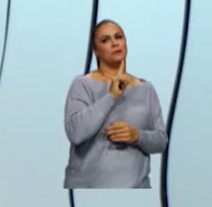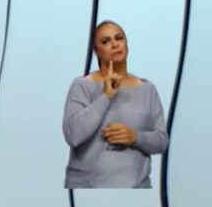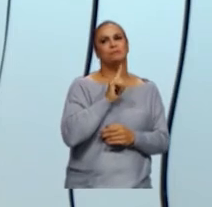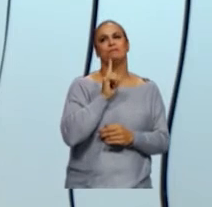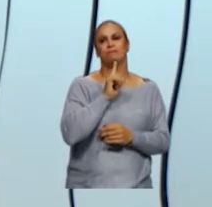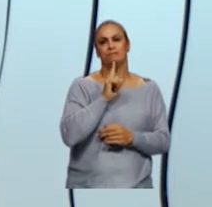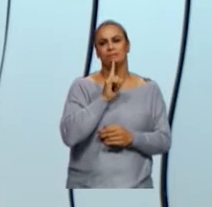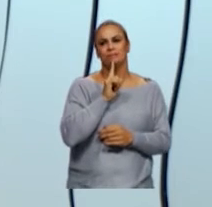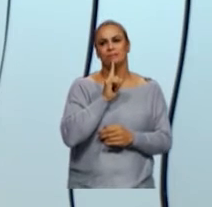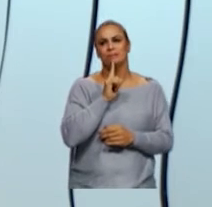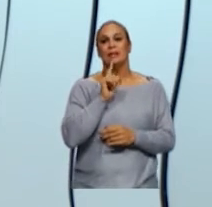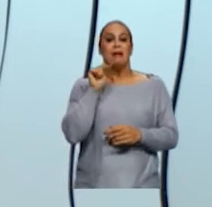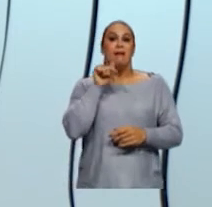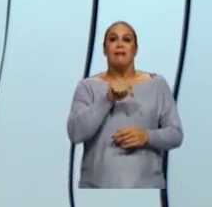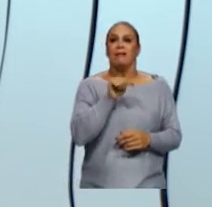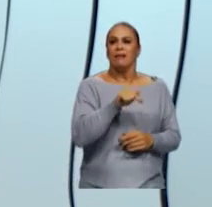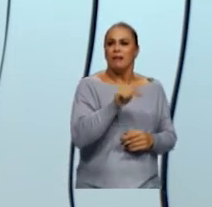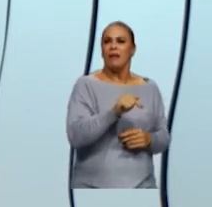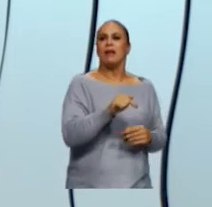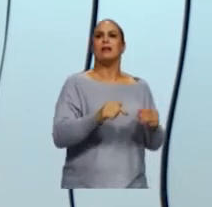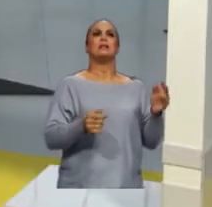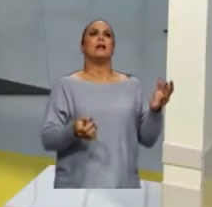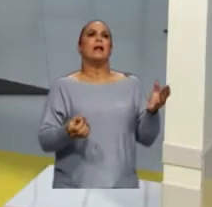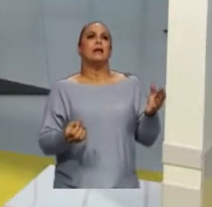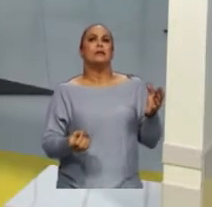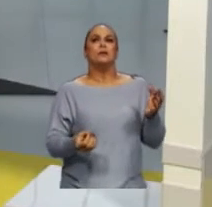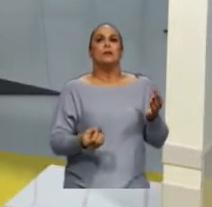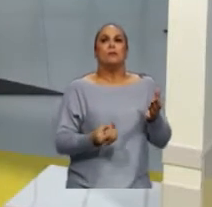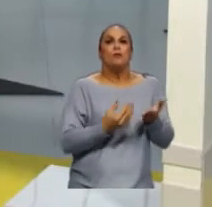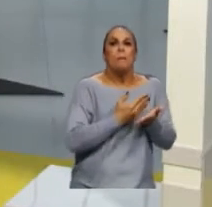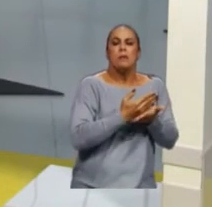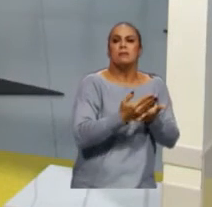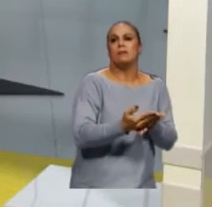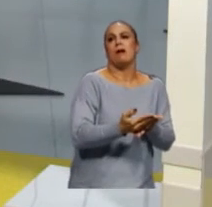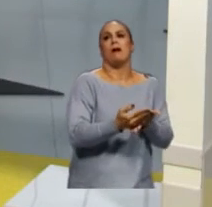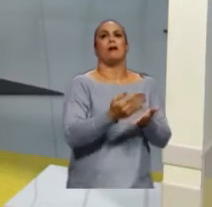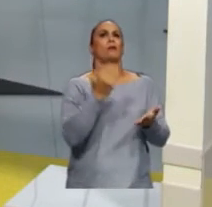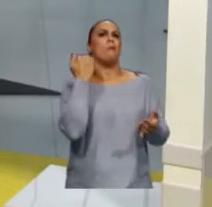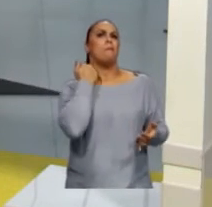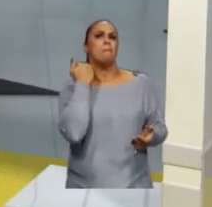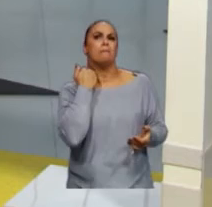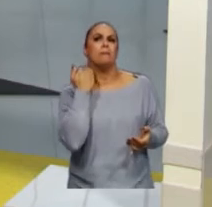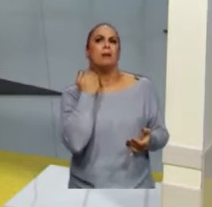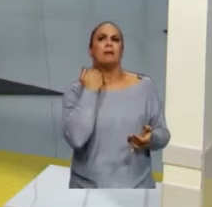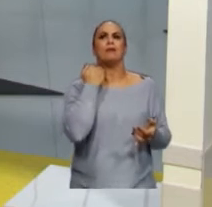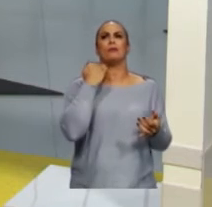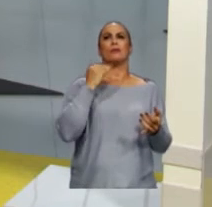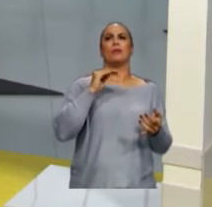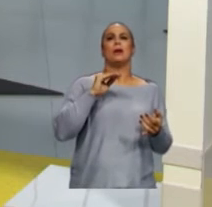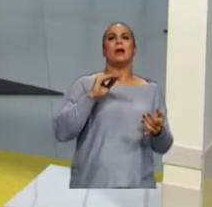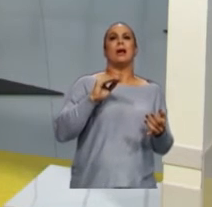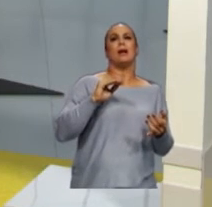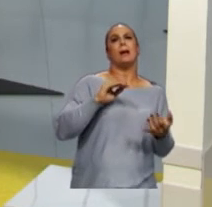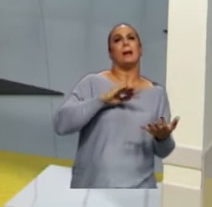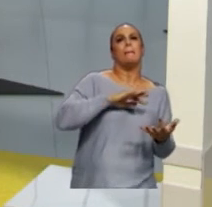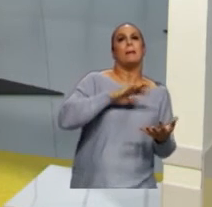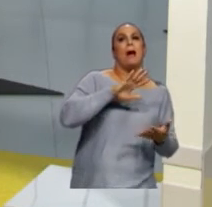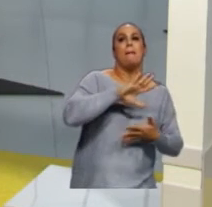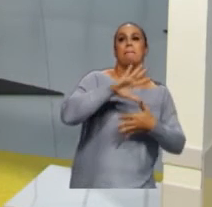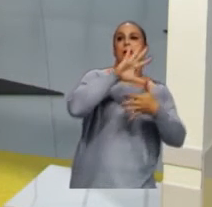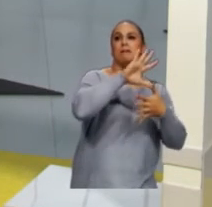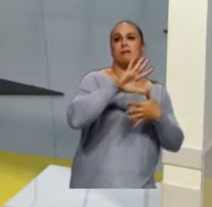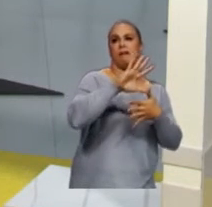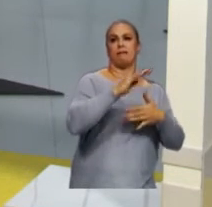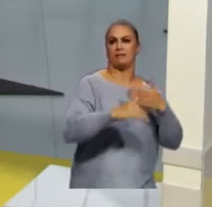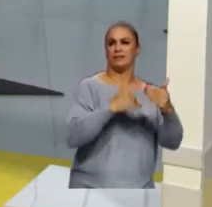Monetário Internacional, do Banco Mundial, do Banco Interamericano de Desenvolvimento, um que atende os países da